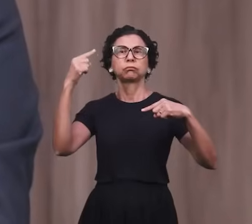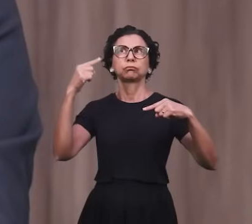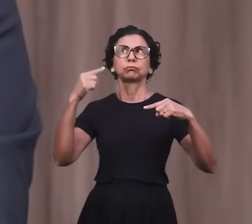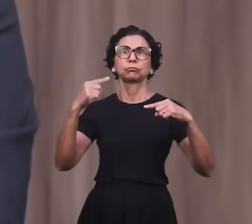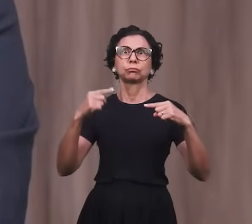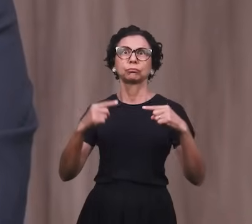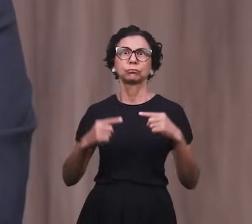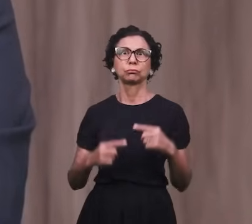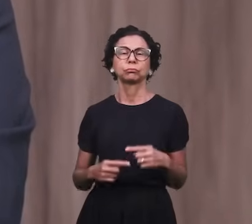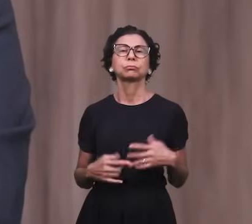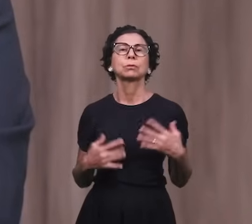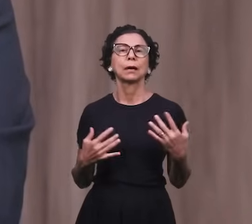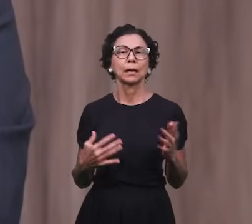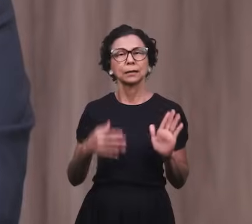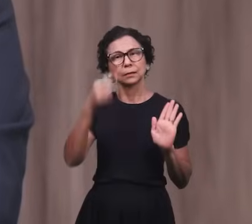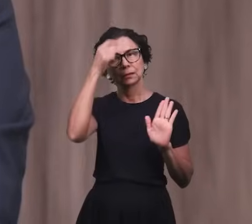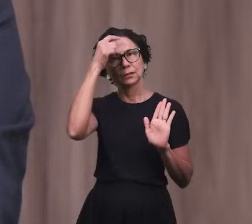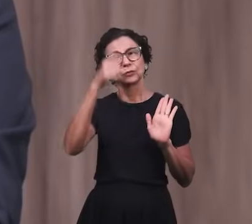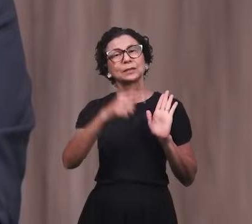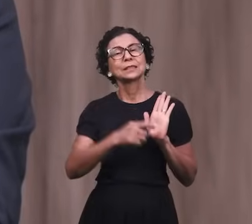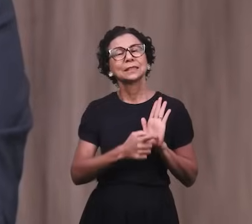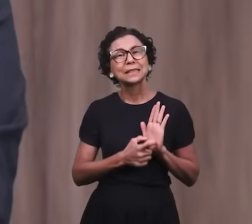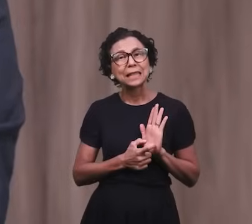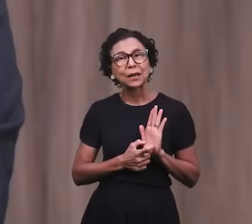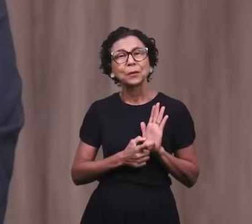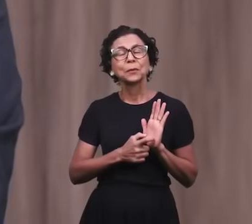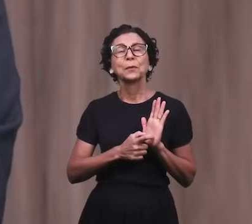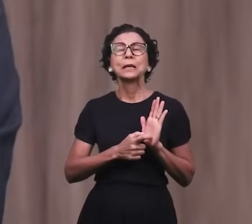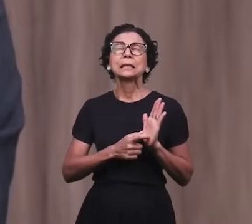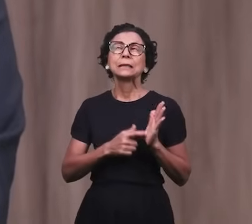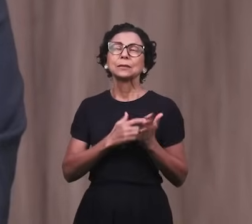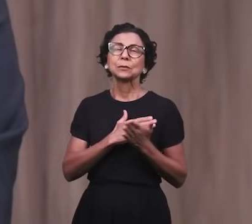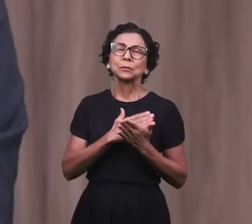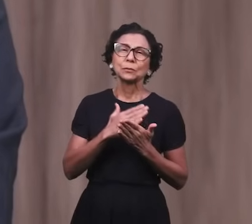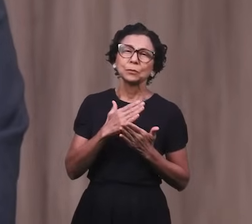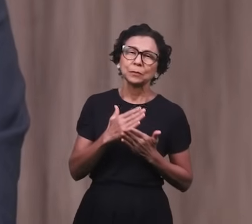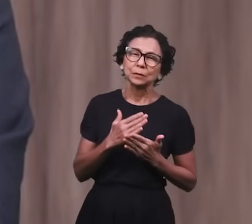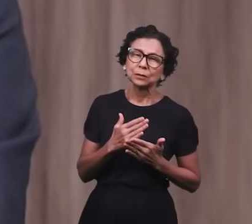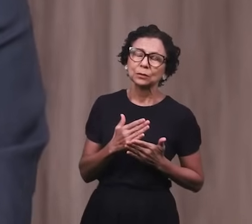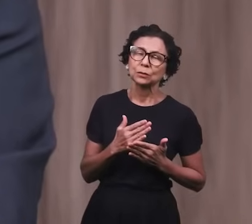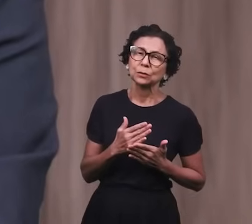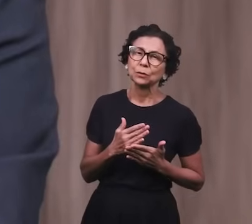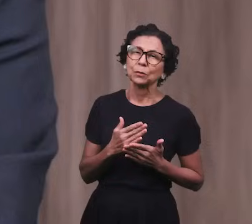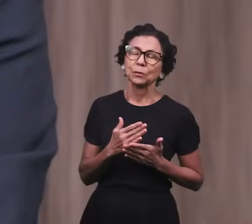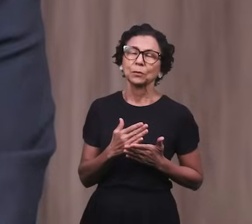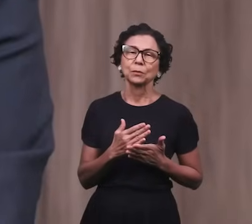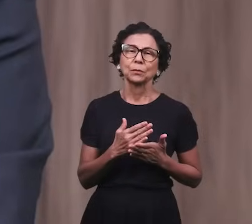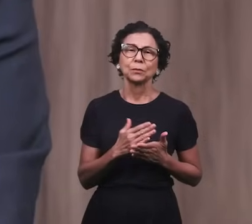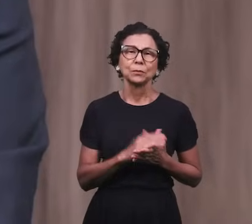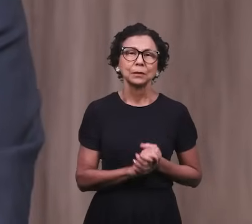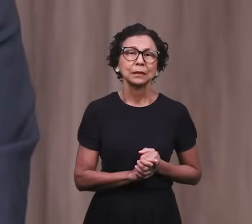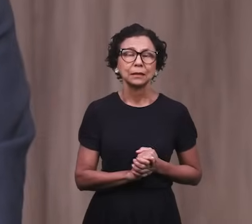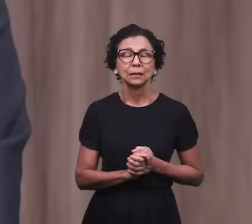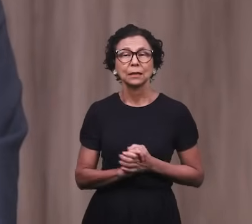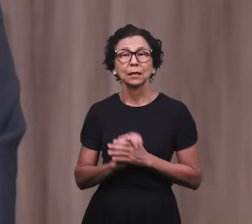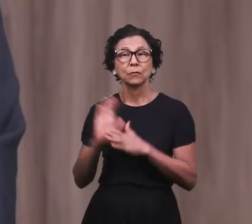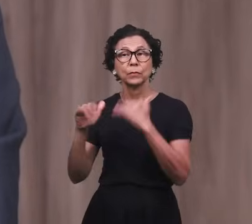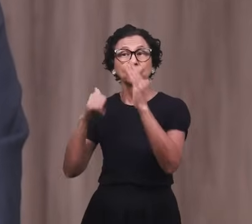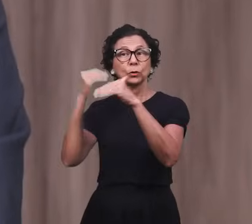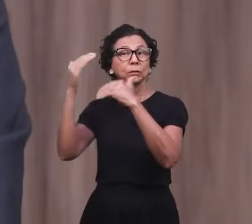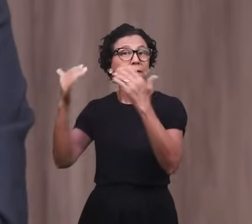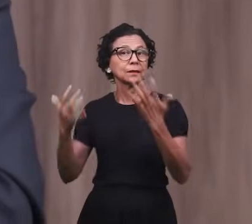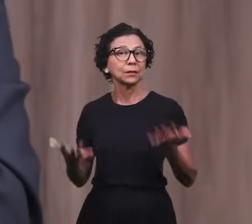né? Essa grande evolução, porque se começou a produzir, como nós falamos aqui nos todos os